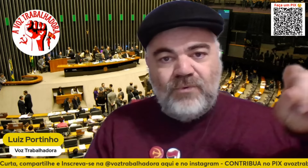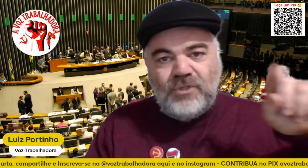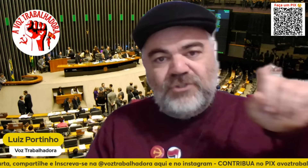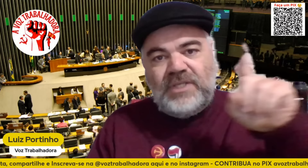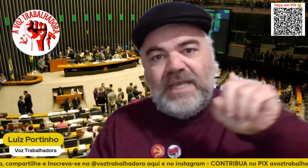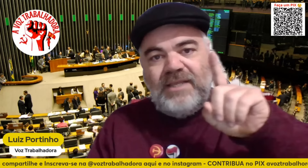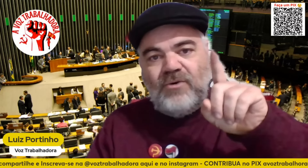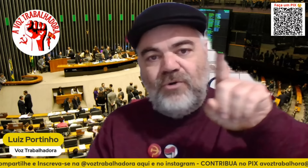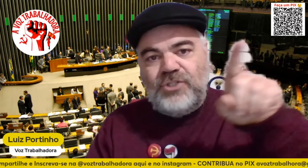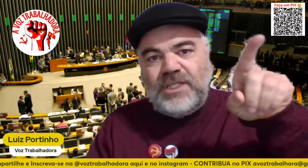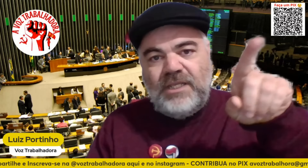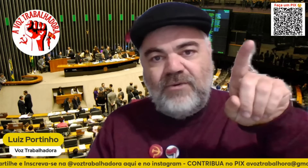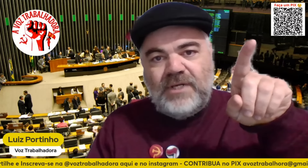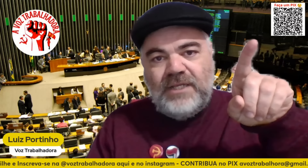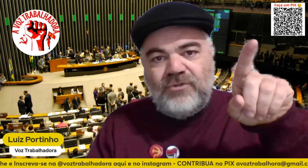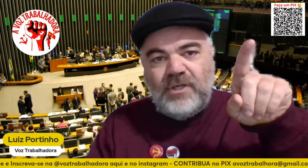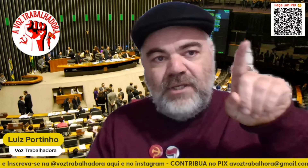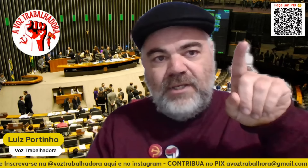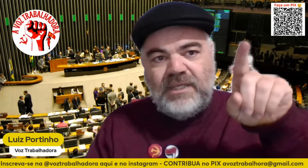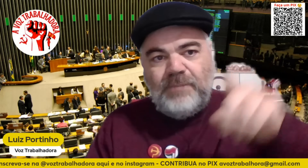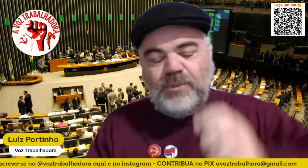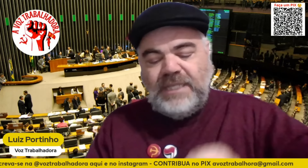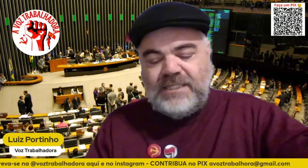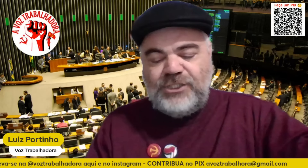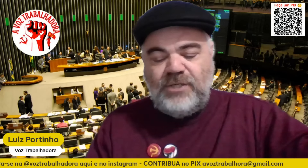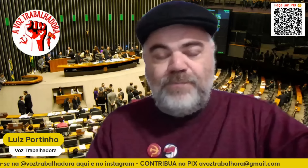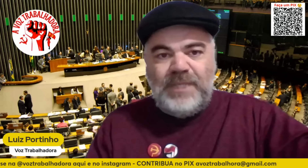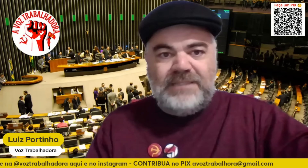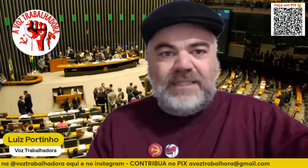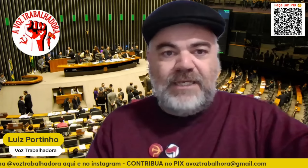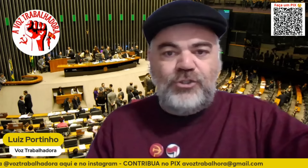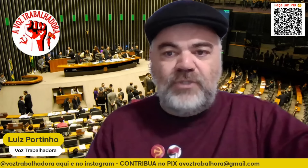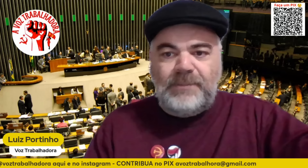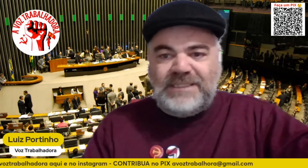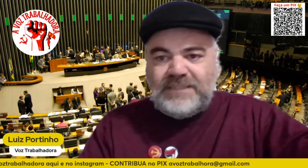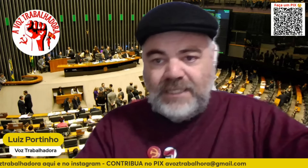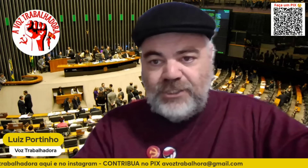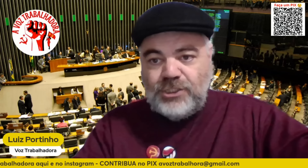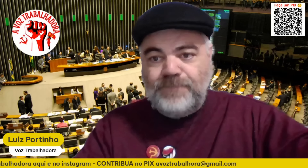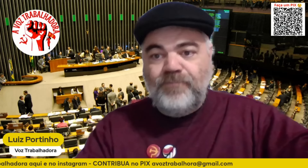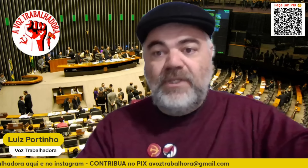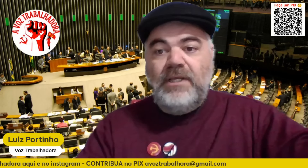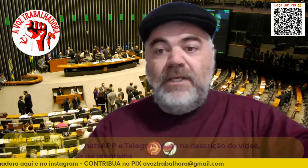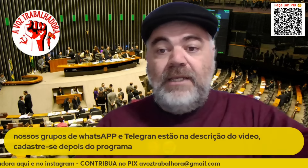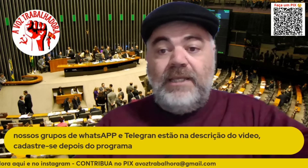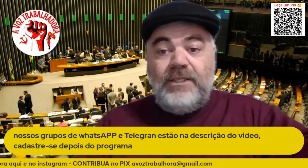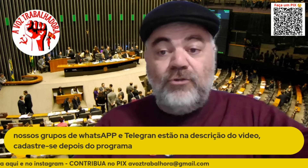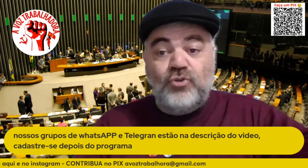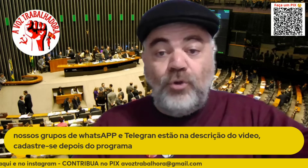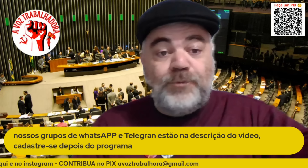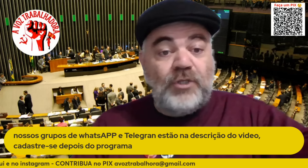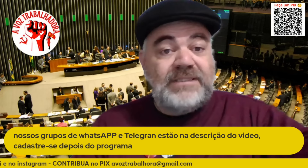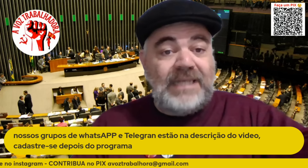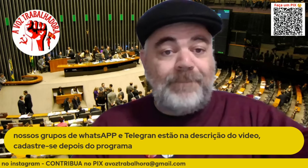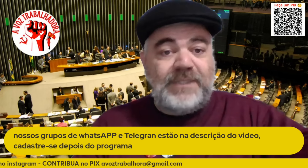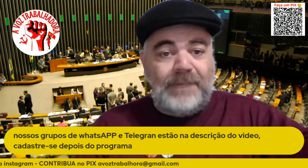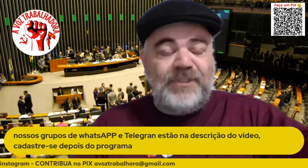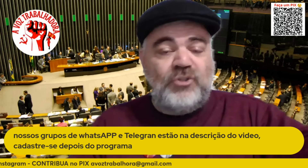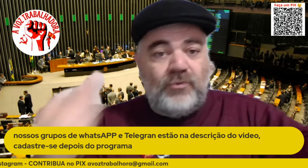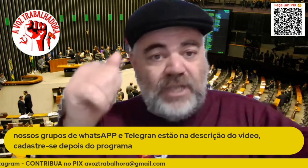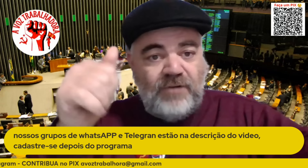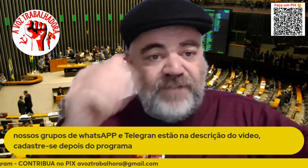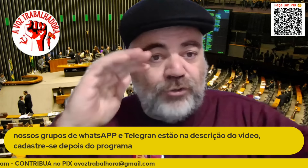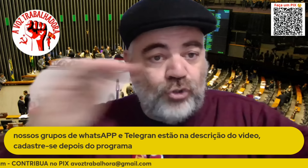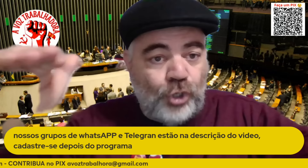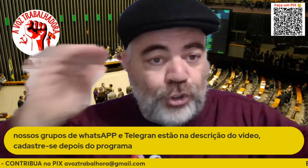o nosso QR Code aqui no canto, ó. Quem puder deixar um Pix aí ajuda bastante. E os grupos de WhatsApp, tá,